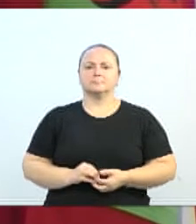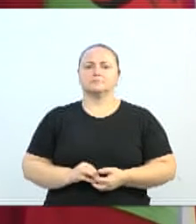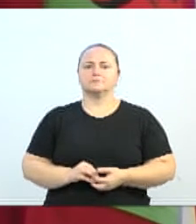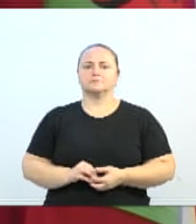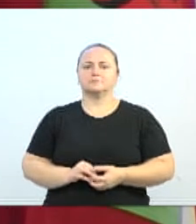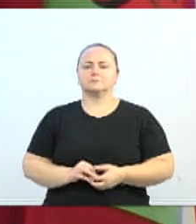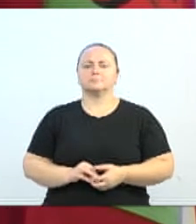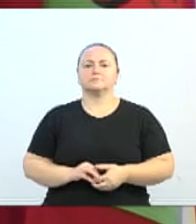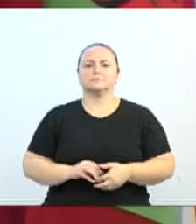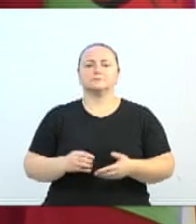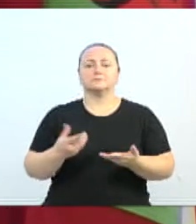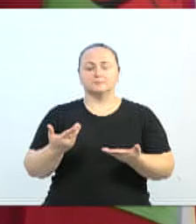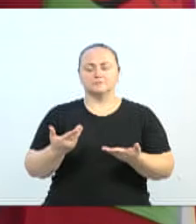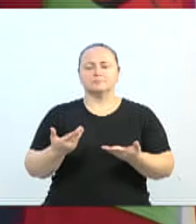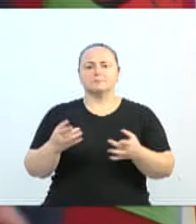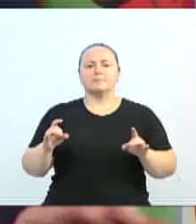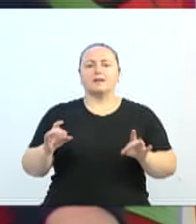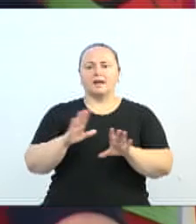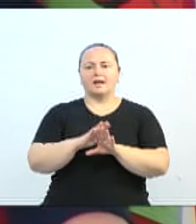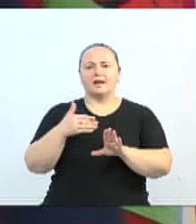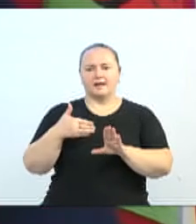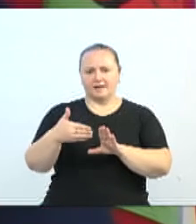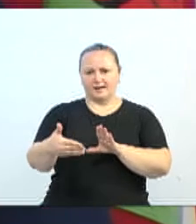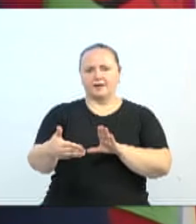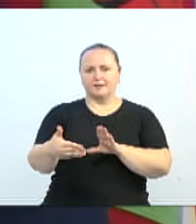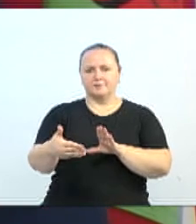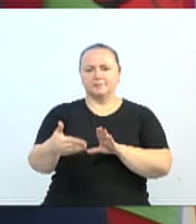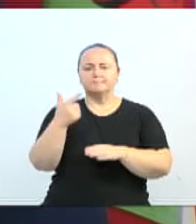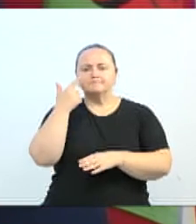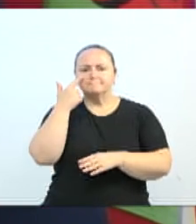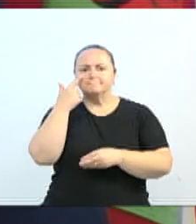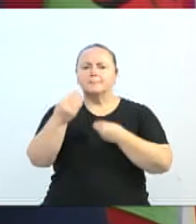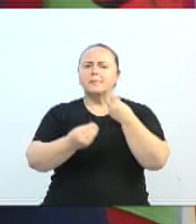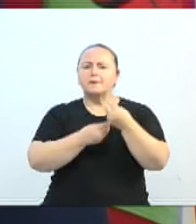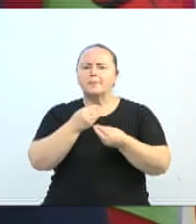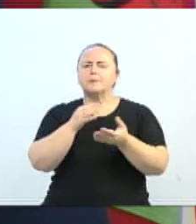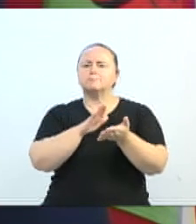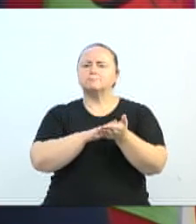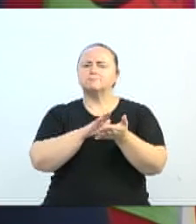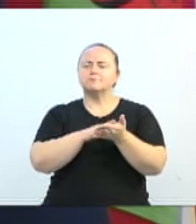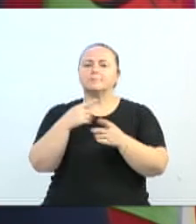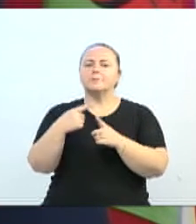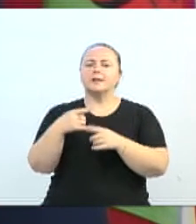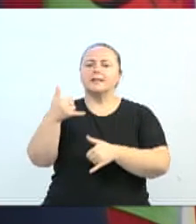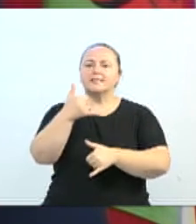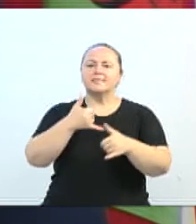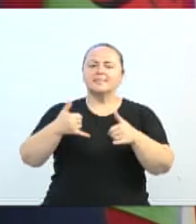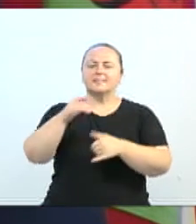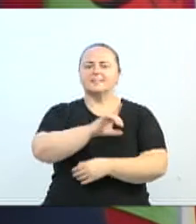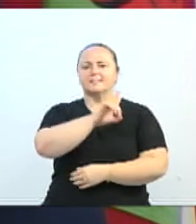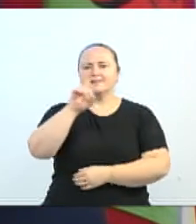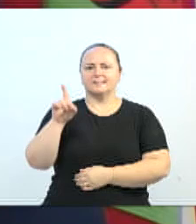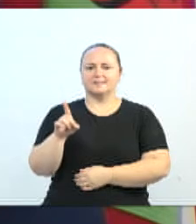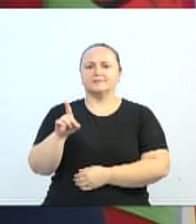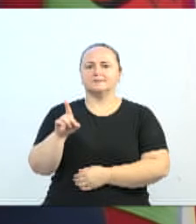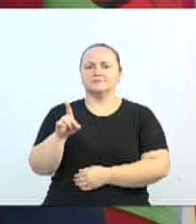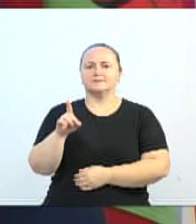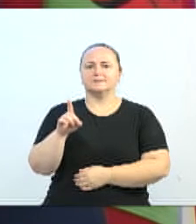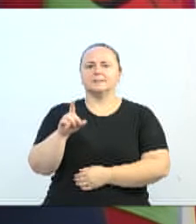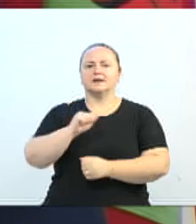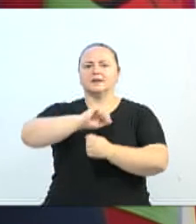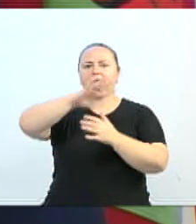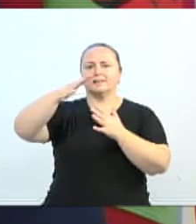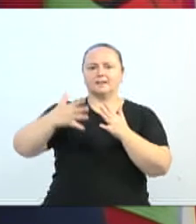meu pronunciamento também colocando parabéns, que hoje é o Dia Internacional, né, da Língua de